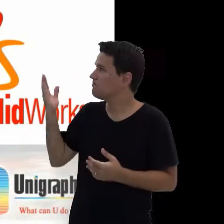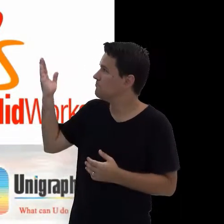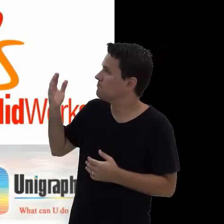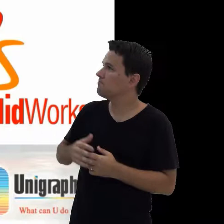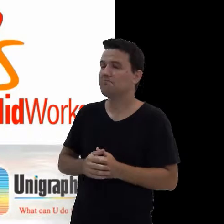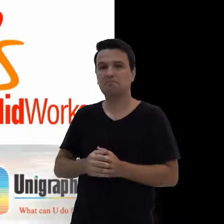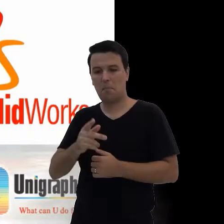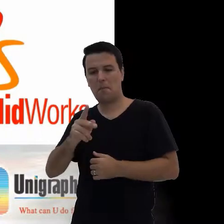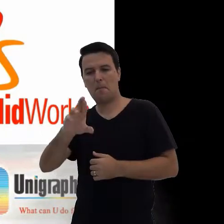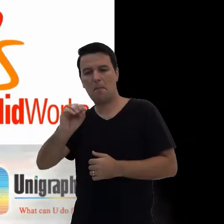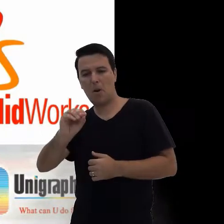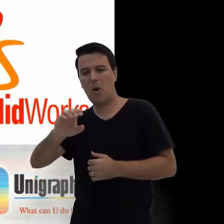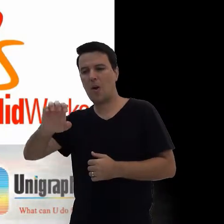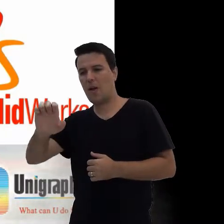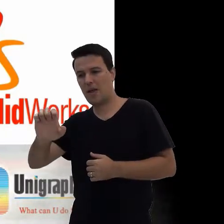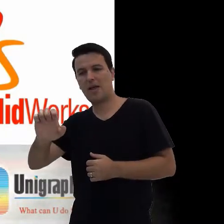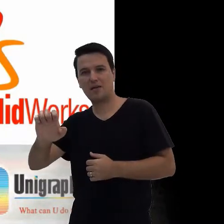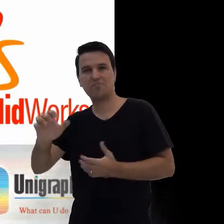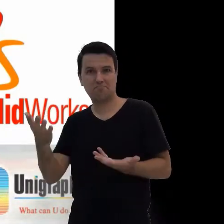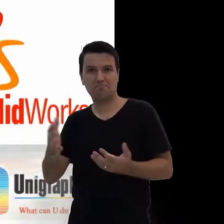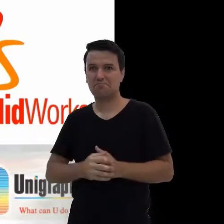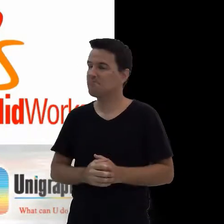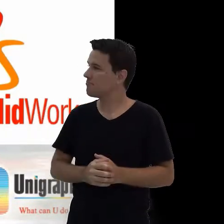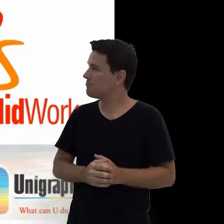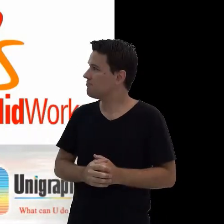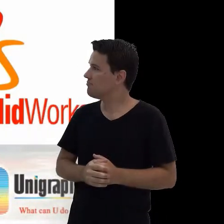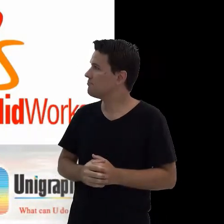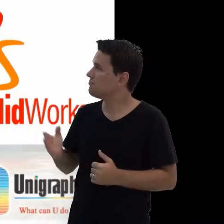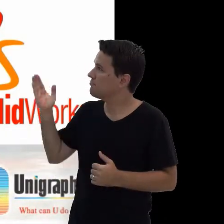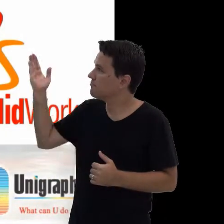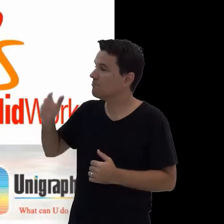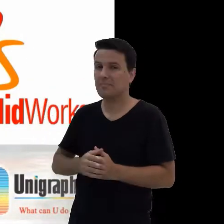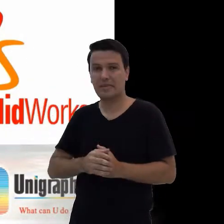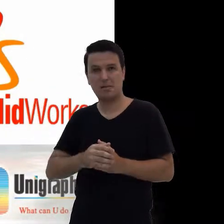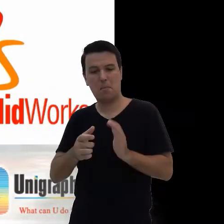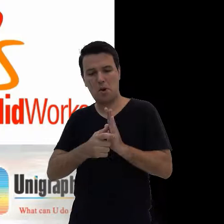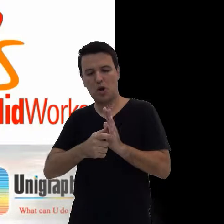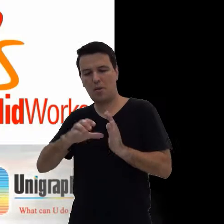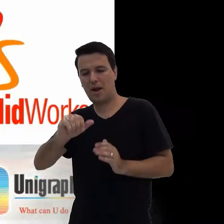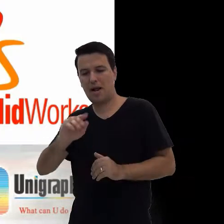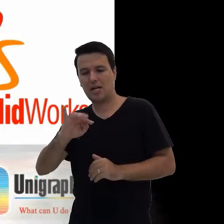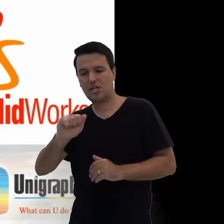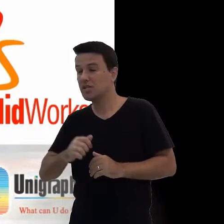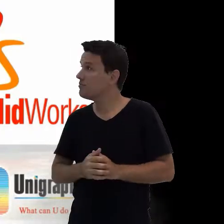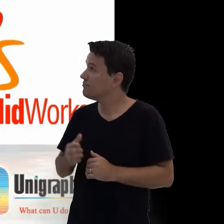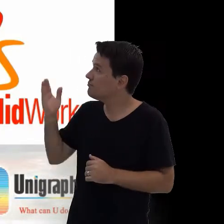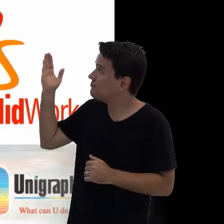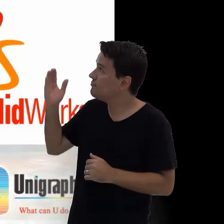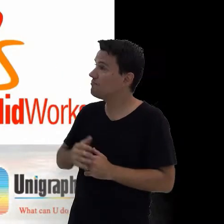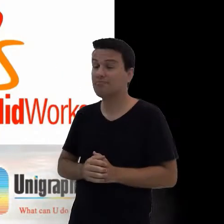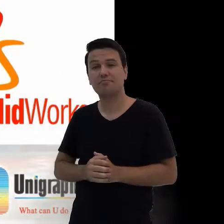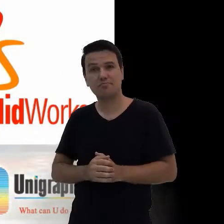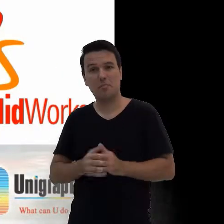Esse aqui é o Pro Engineer, o pessoal chama de ProE. Esse é o CATIA e